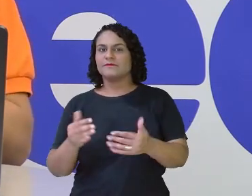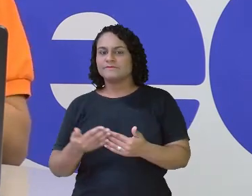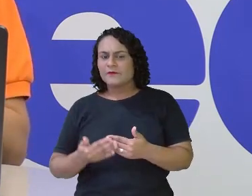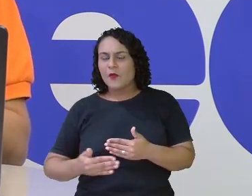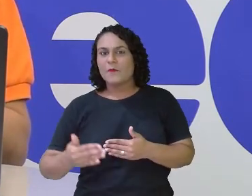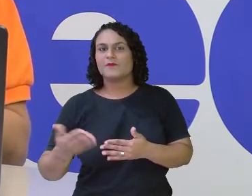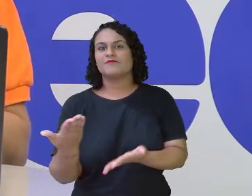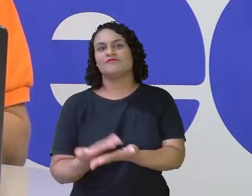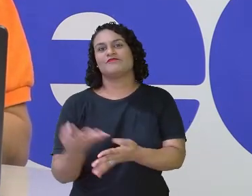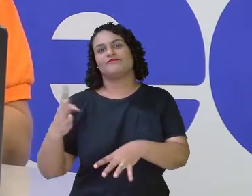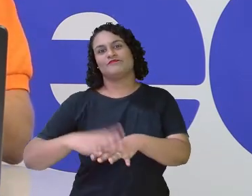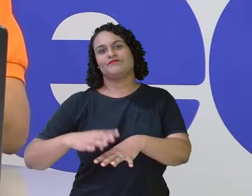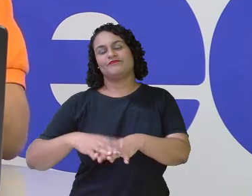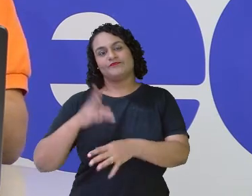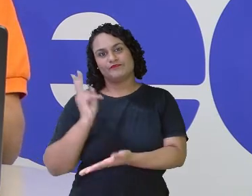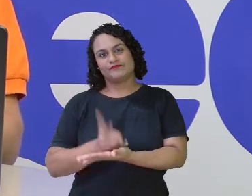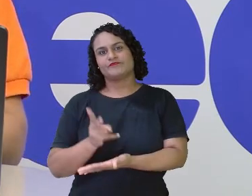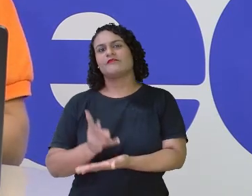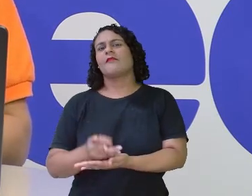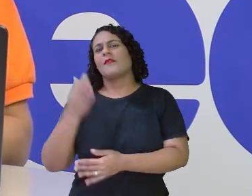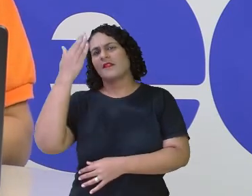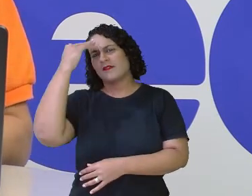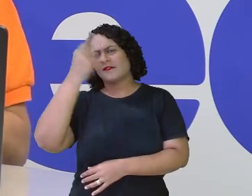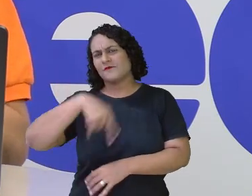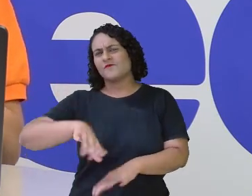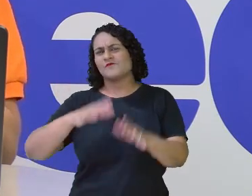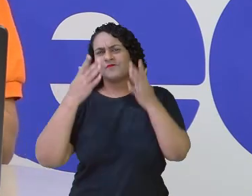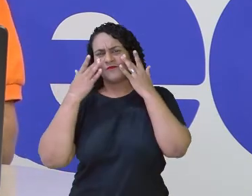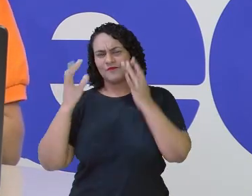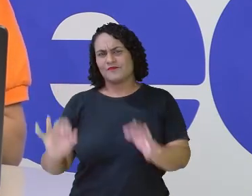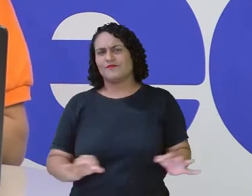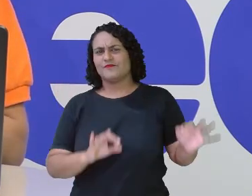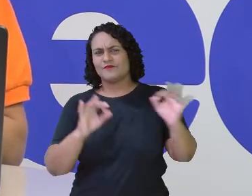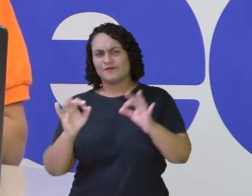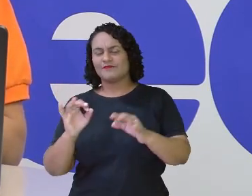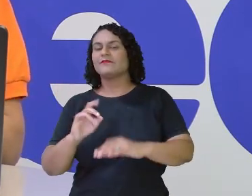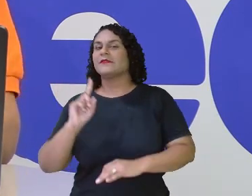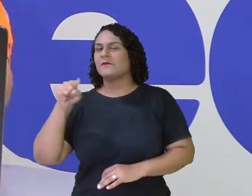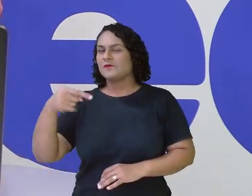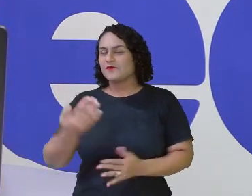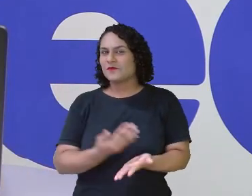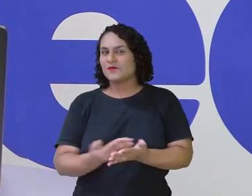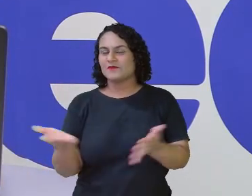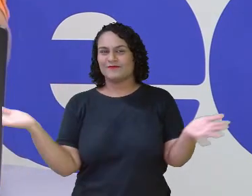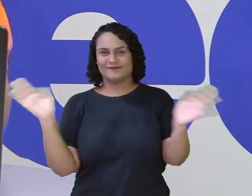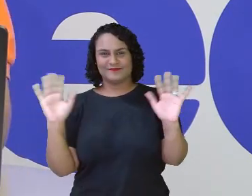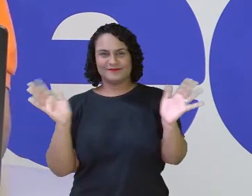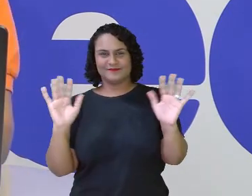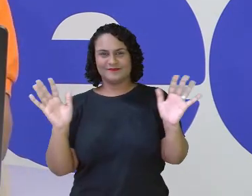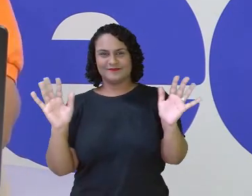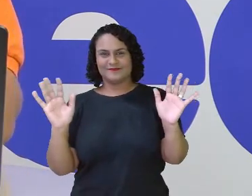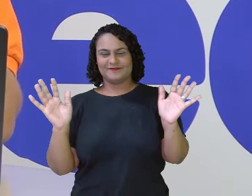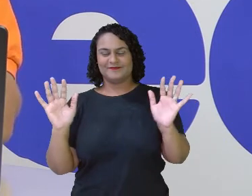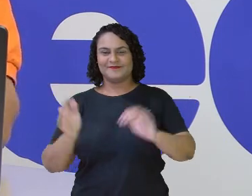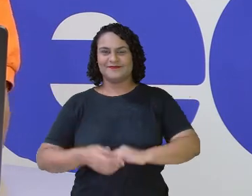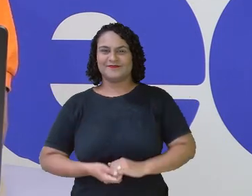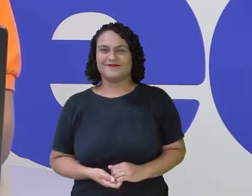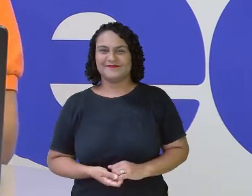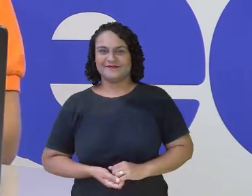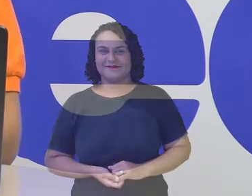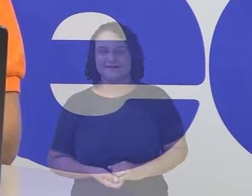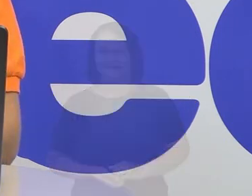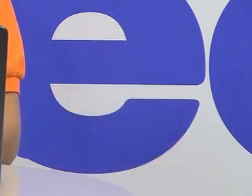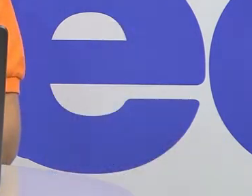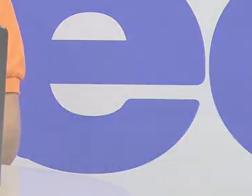matemática. Não sai daí. Eu sei que vocês estão assistindo. Daqui a pouco a gente vai começar. Tchau, tchau. Fiquem bem e até logo.